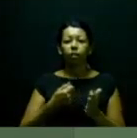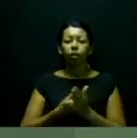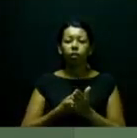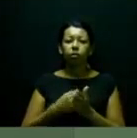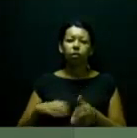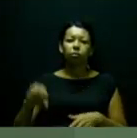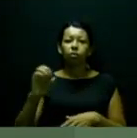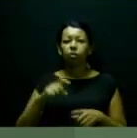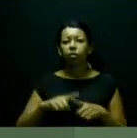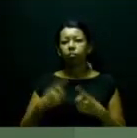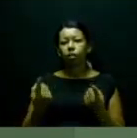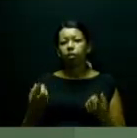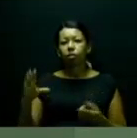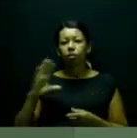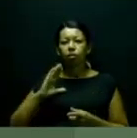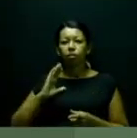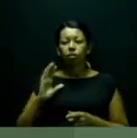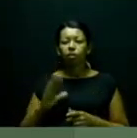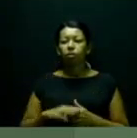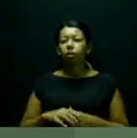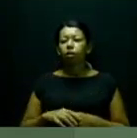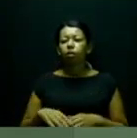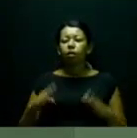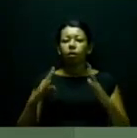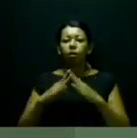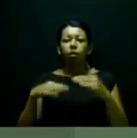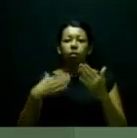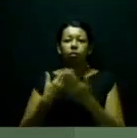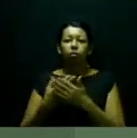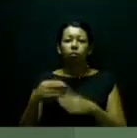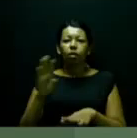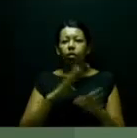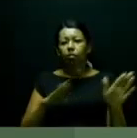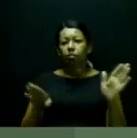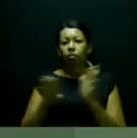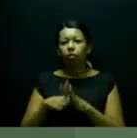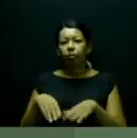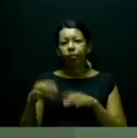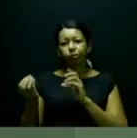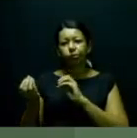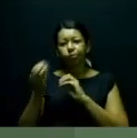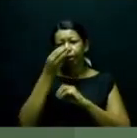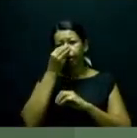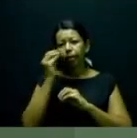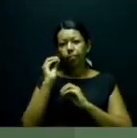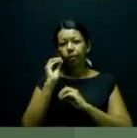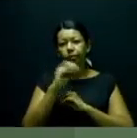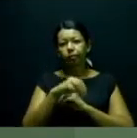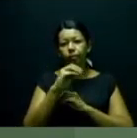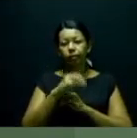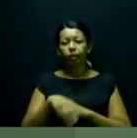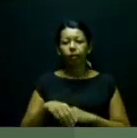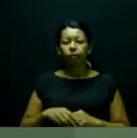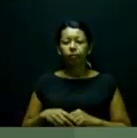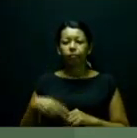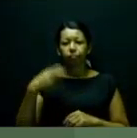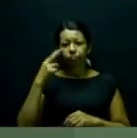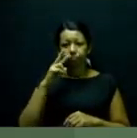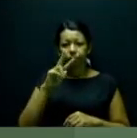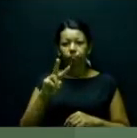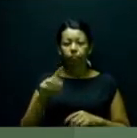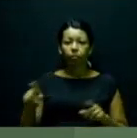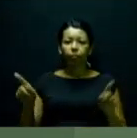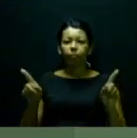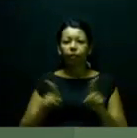institucional é do município, nós moramos no município, e a escola totalmente abandonada. E o que é pior, que tive lá em diligência, né,